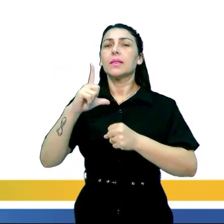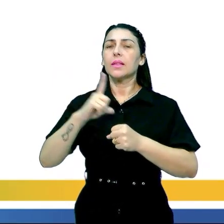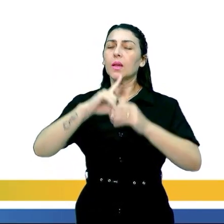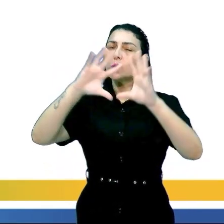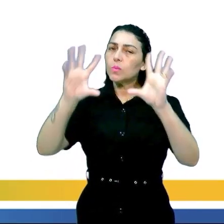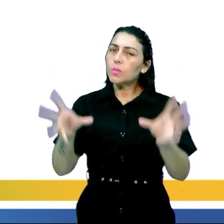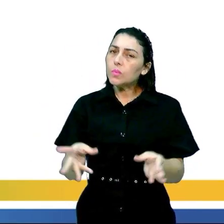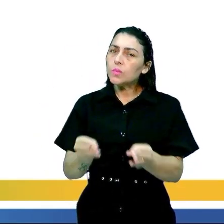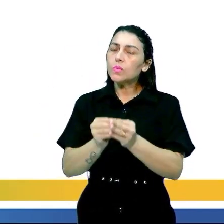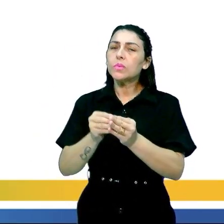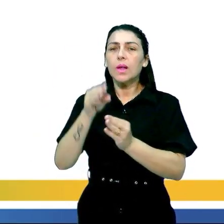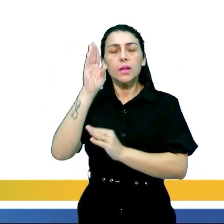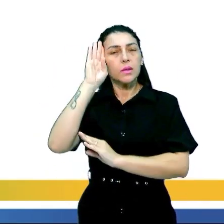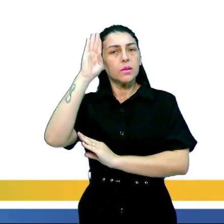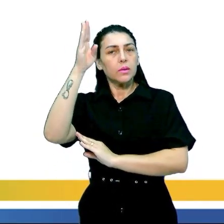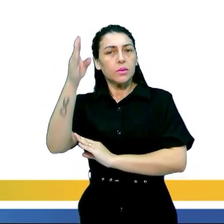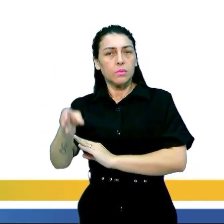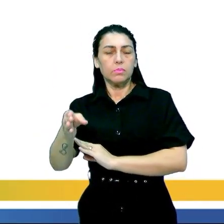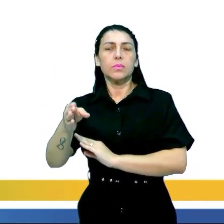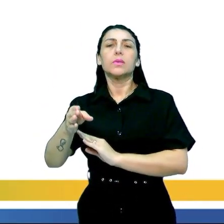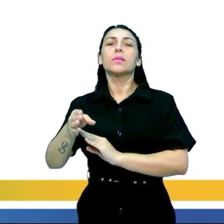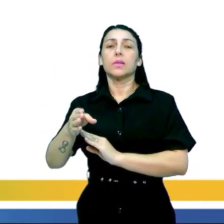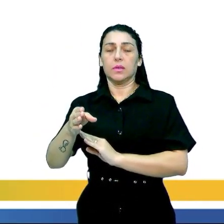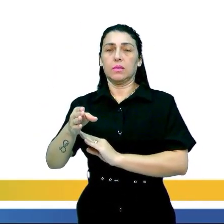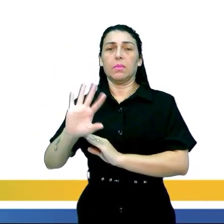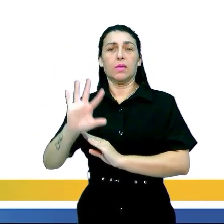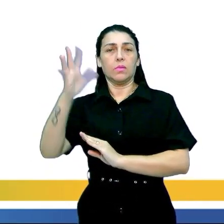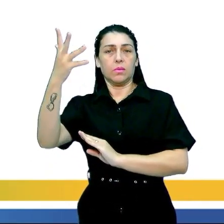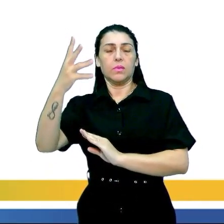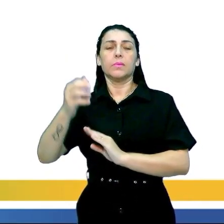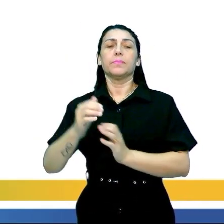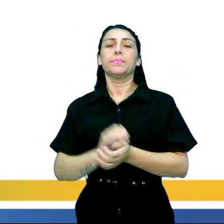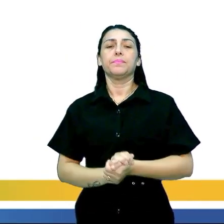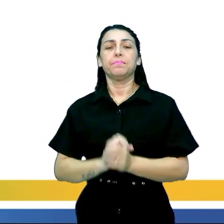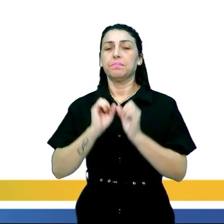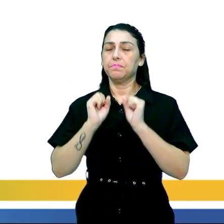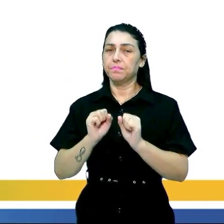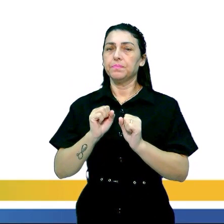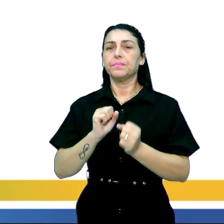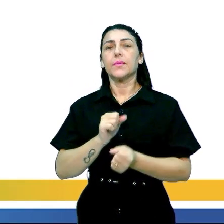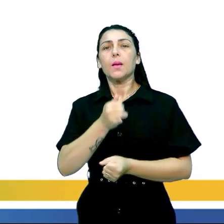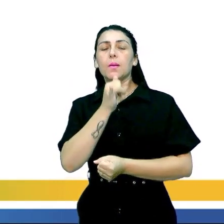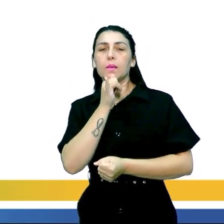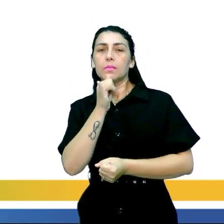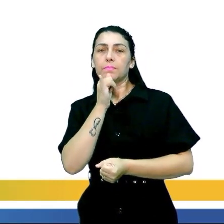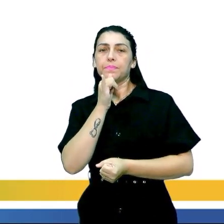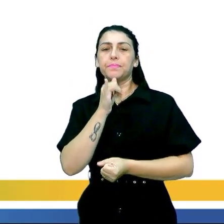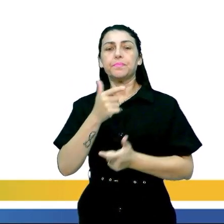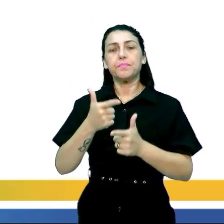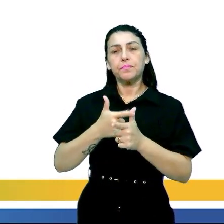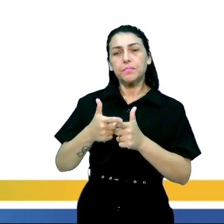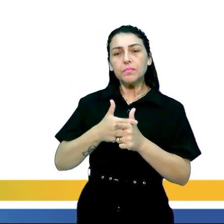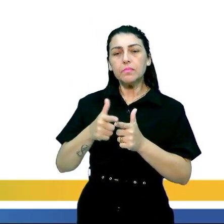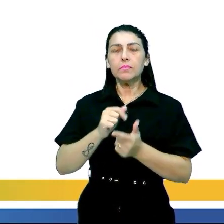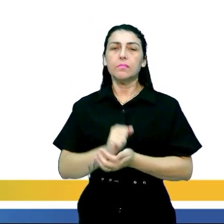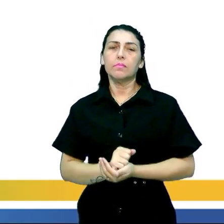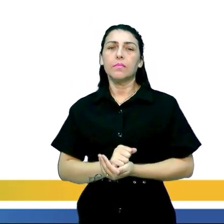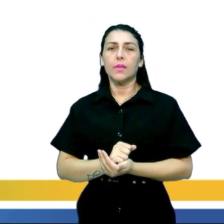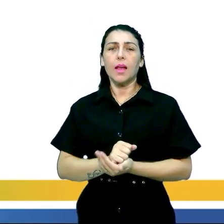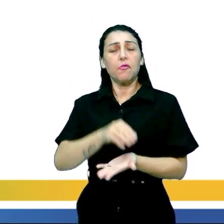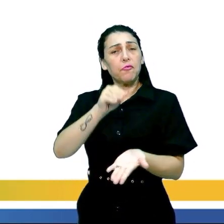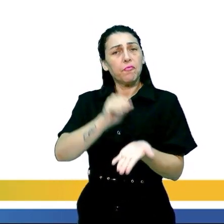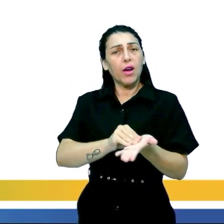um resumo das principais causas da Primavera Árabe. A gente pode citar, por exemplo, problemas como